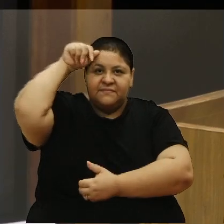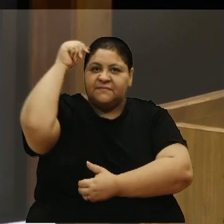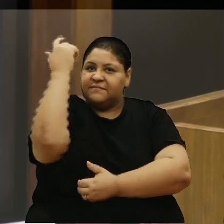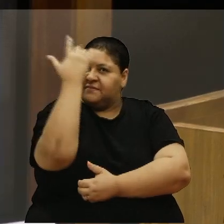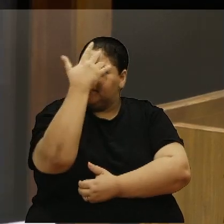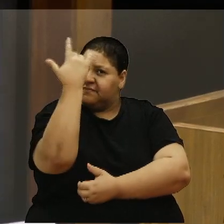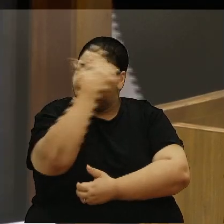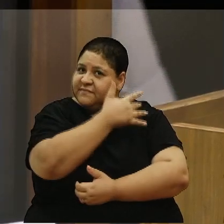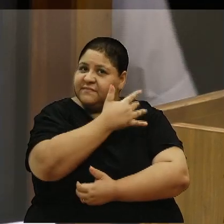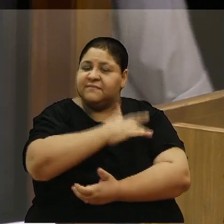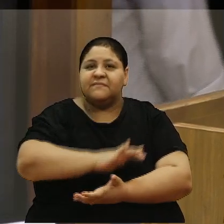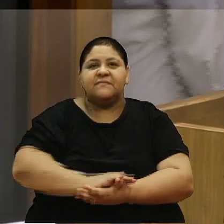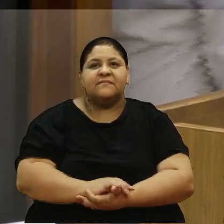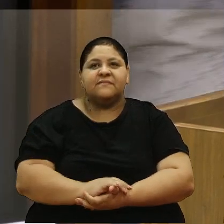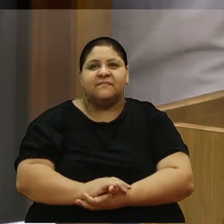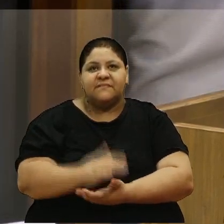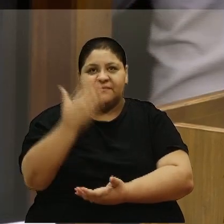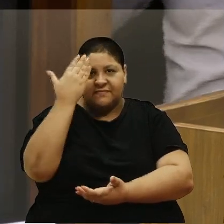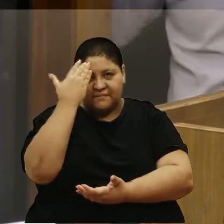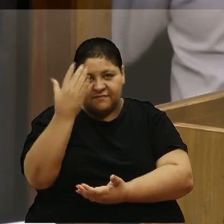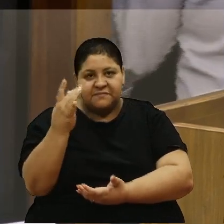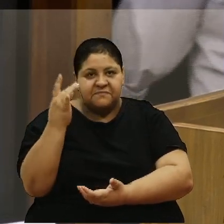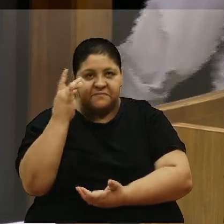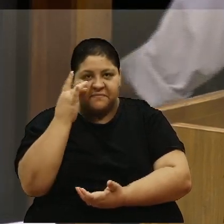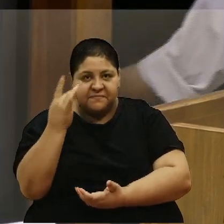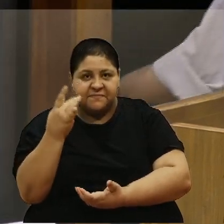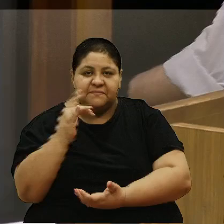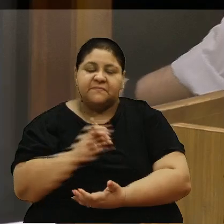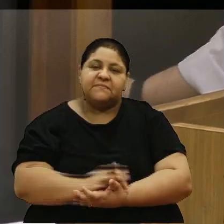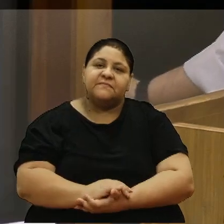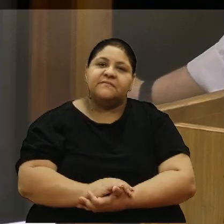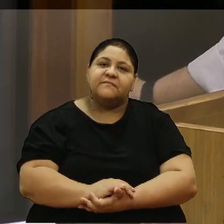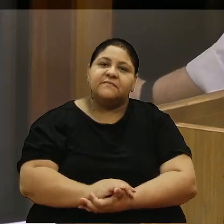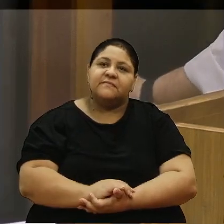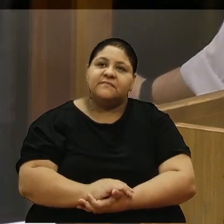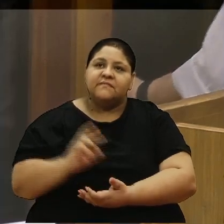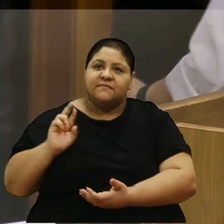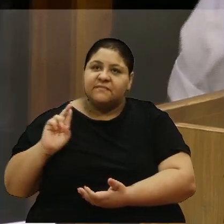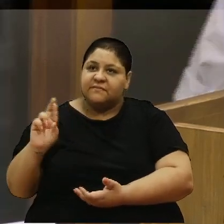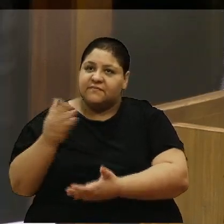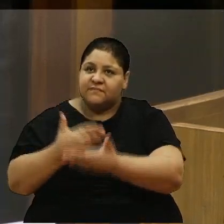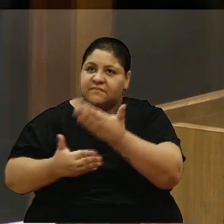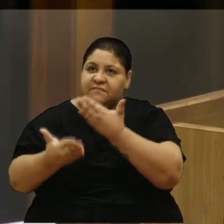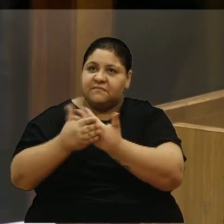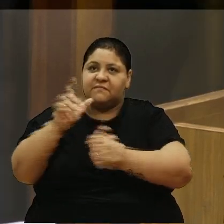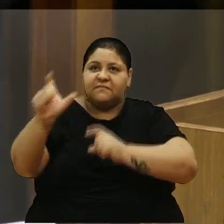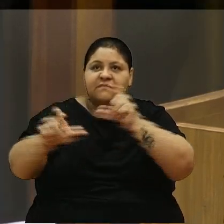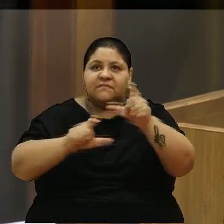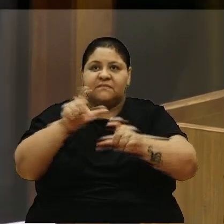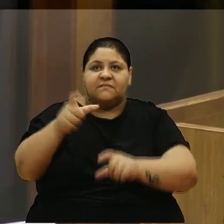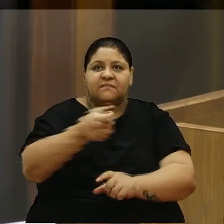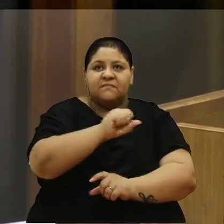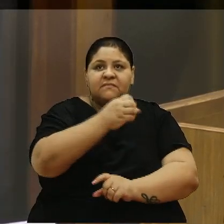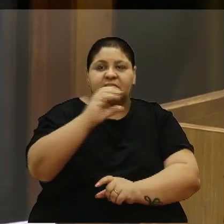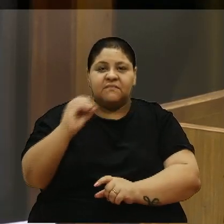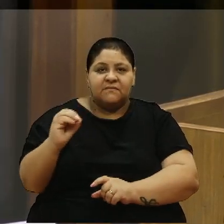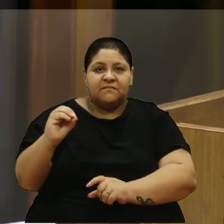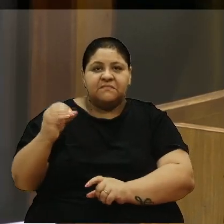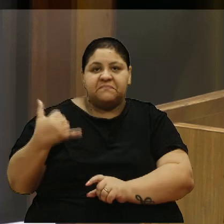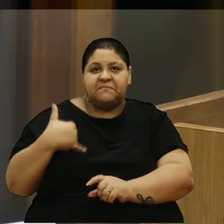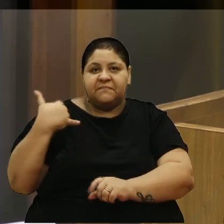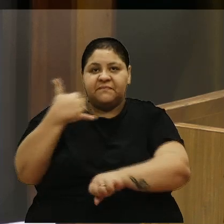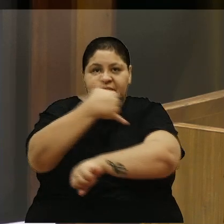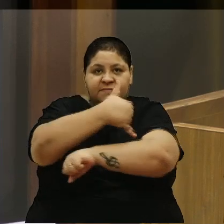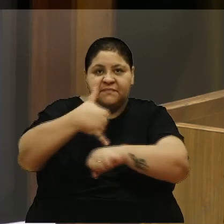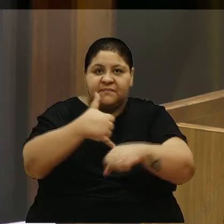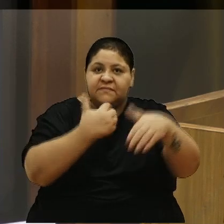Domênico e agradeço a presença. Em nome de todas as pessoas que em 80 anos passaram pela